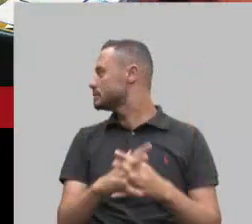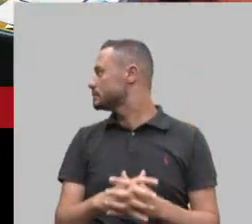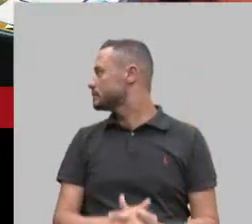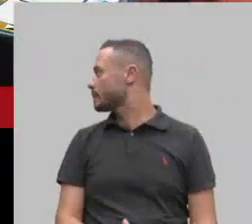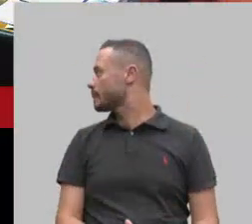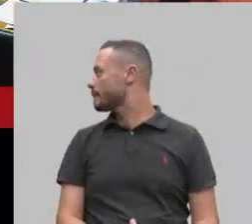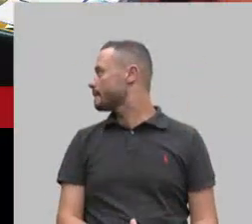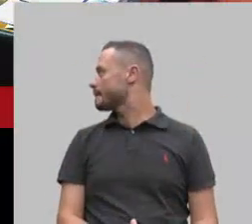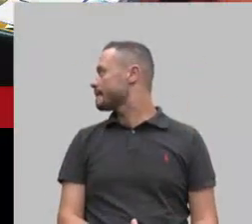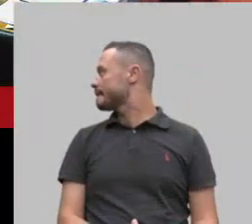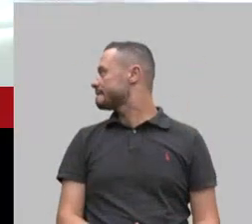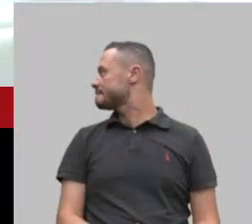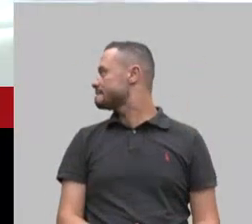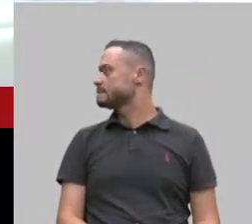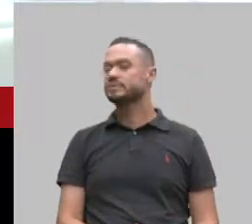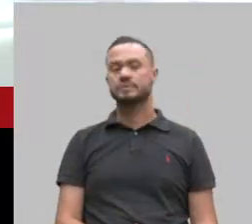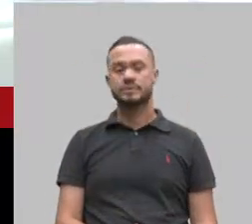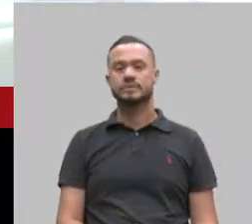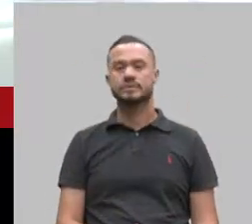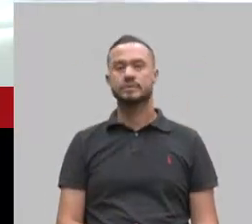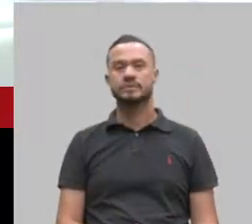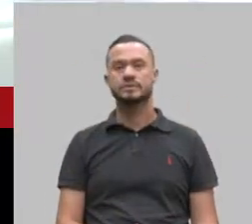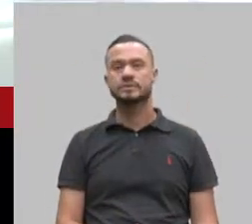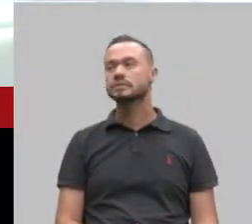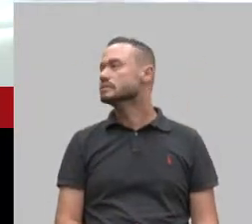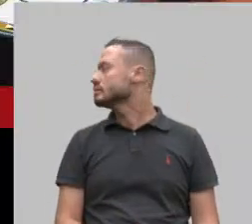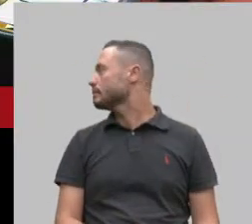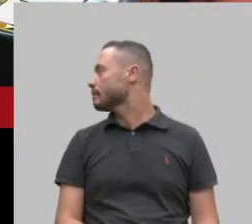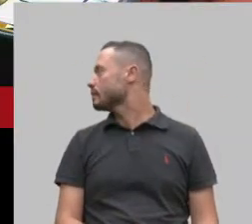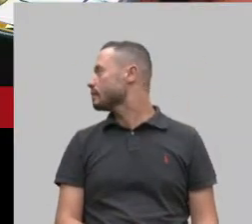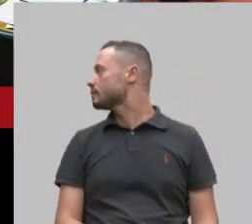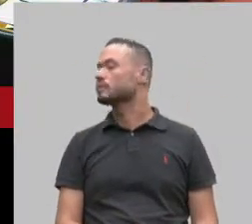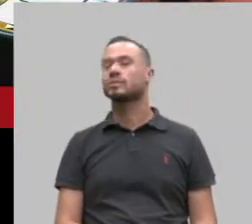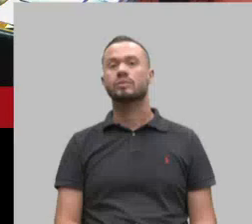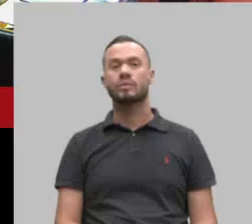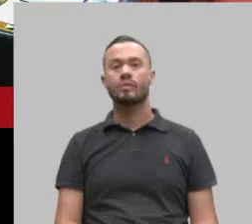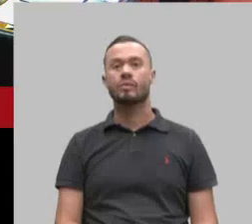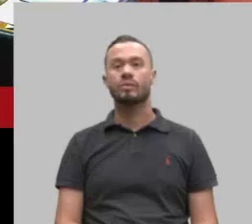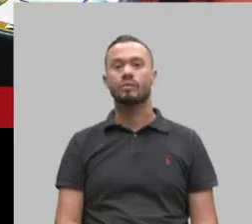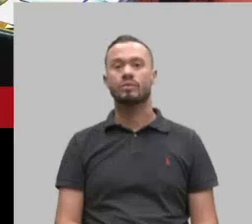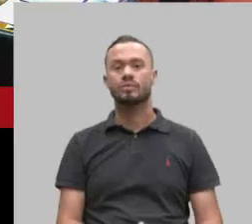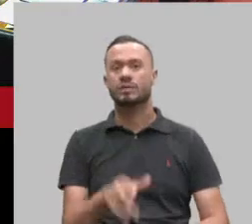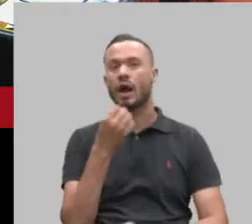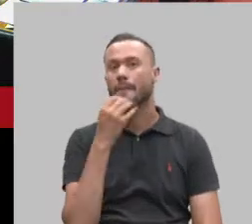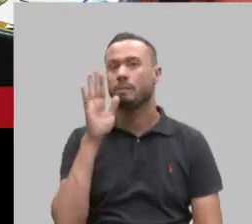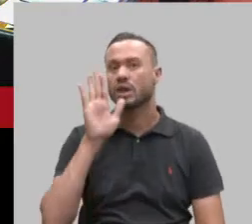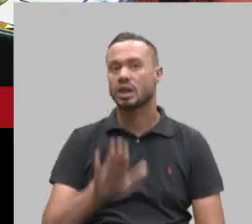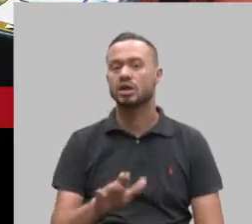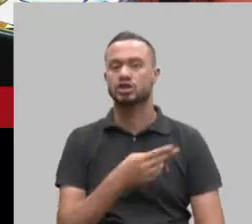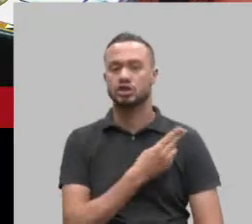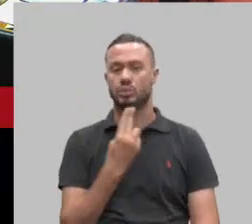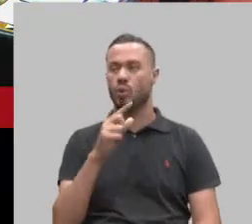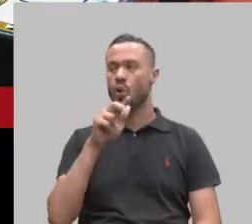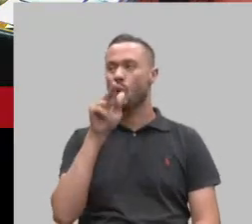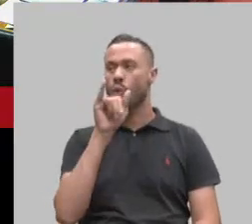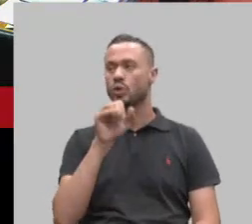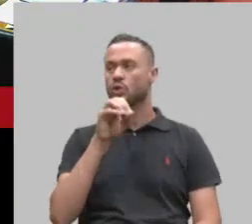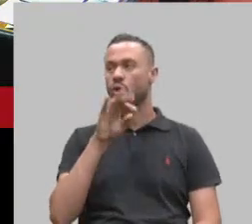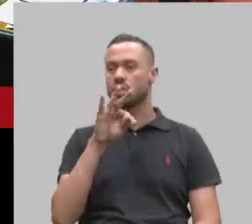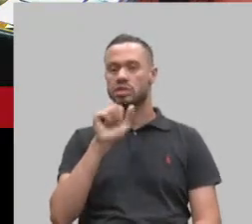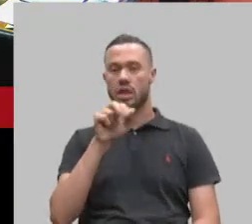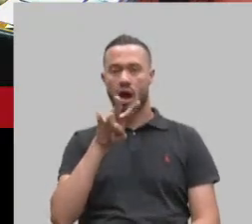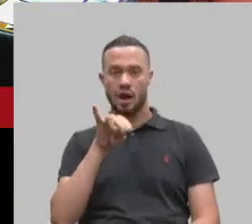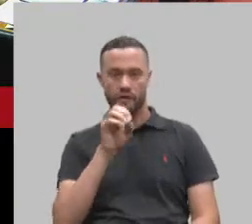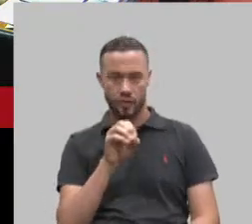isso pode falar Eh boa tarde me chamo sou eu sou do